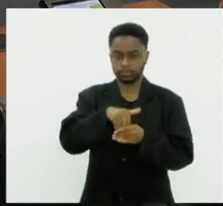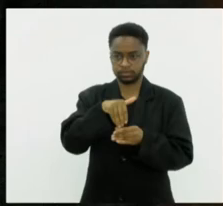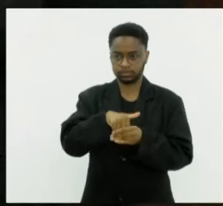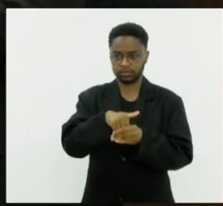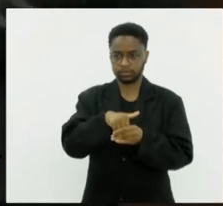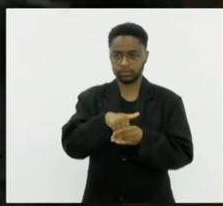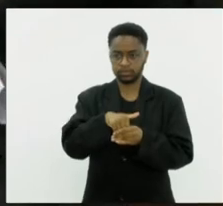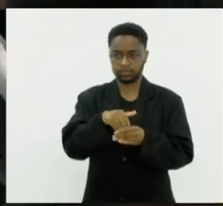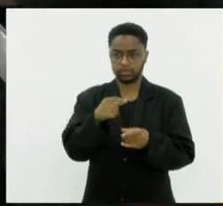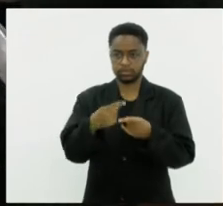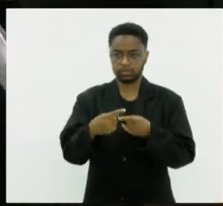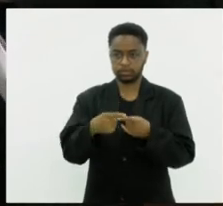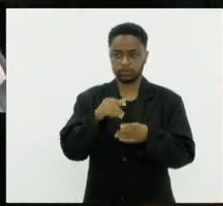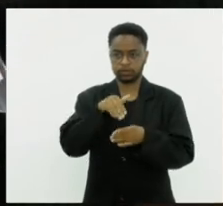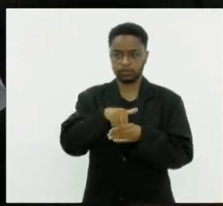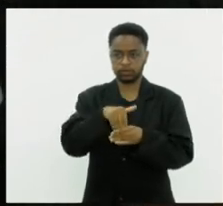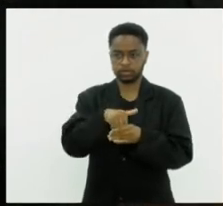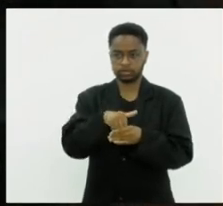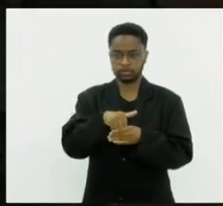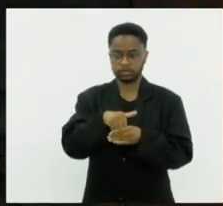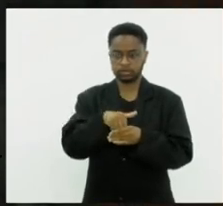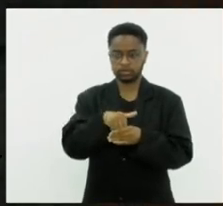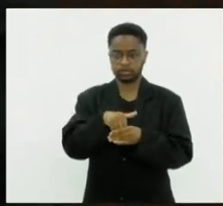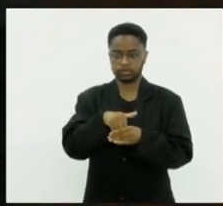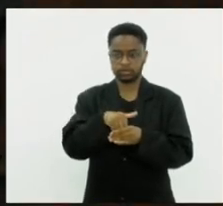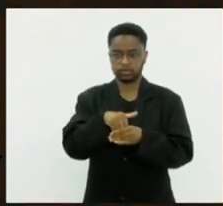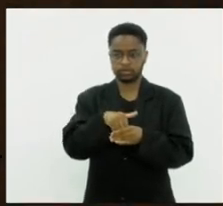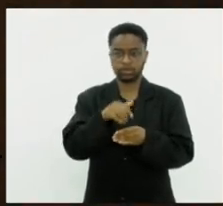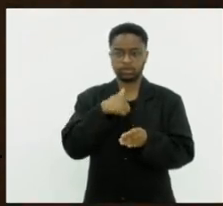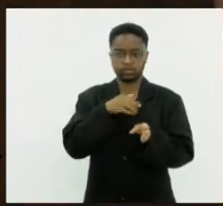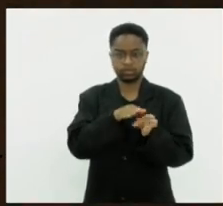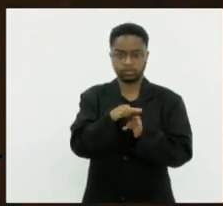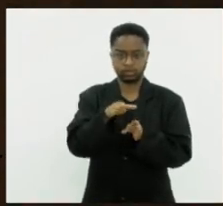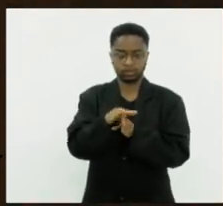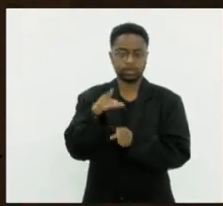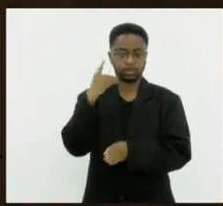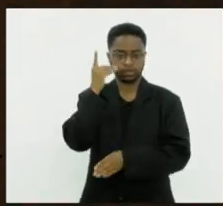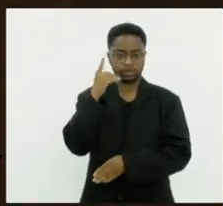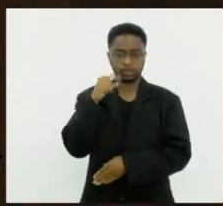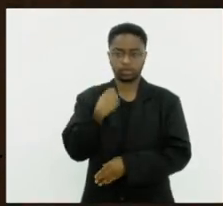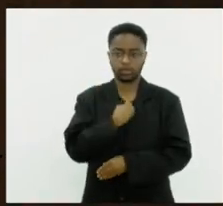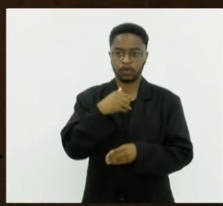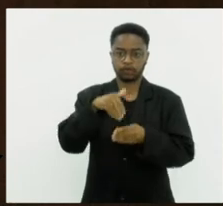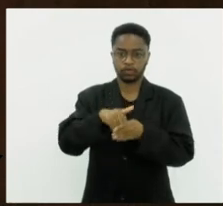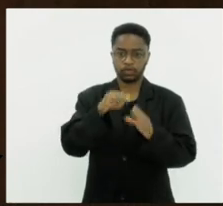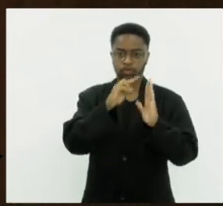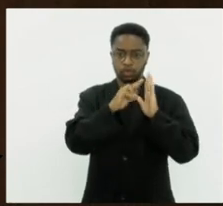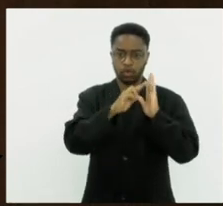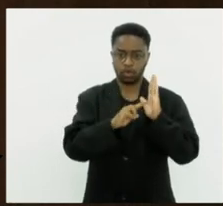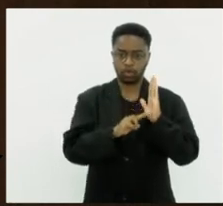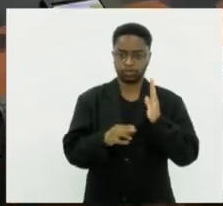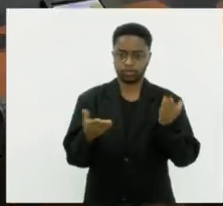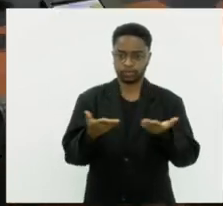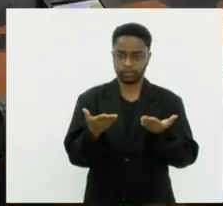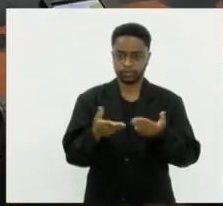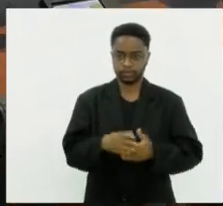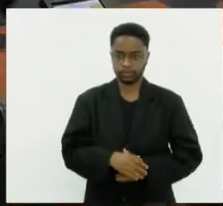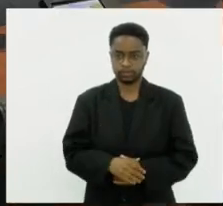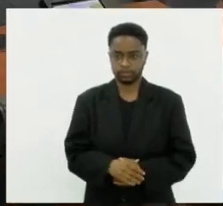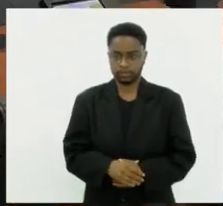gente está em votação. Queria orientar os deputados que a gente está em votação nominal, tá?